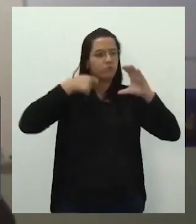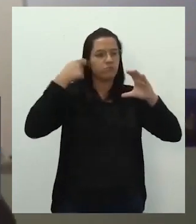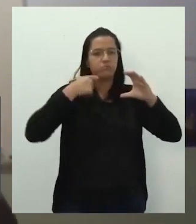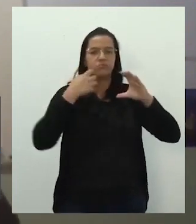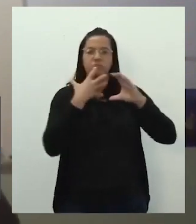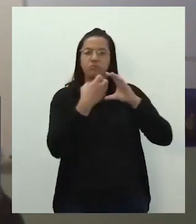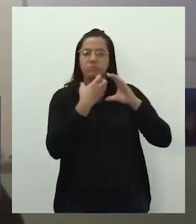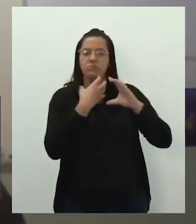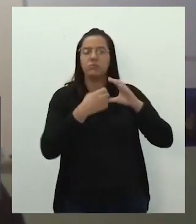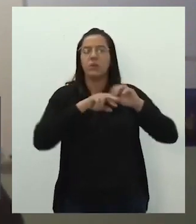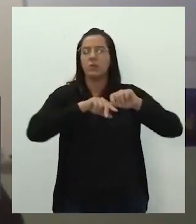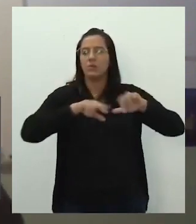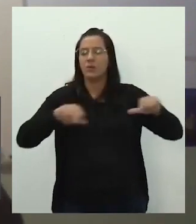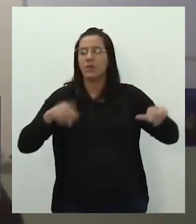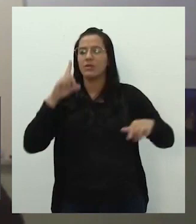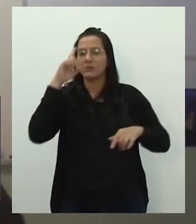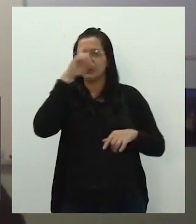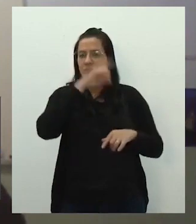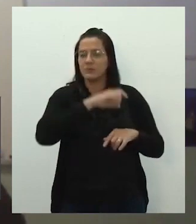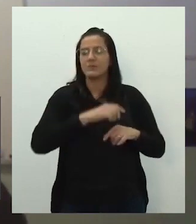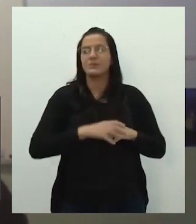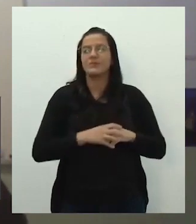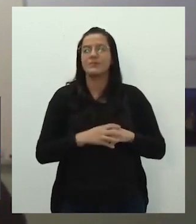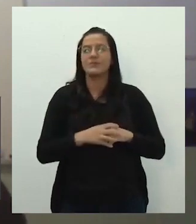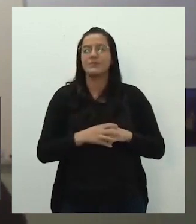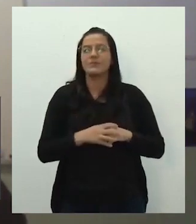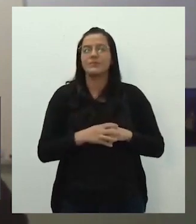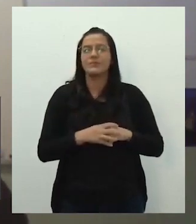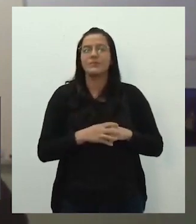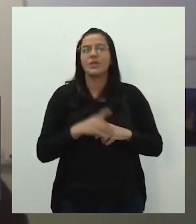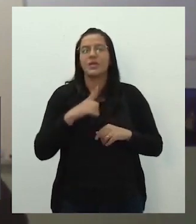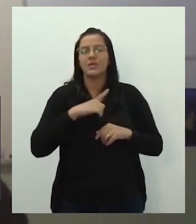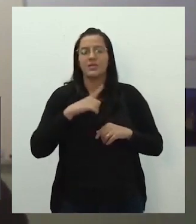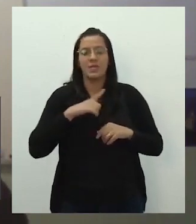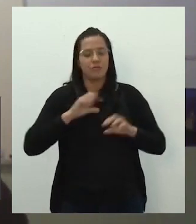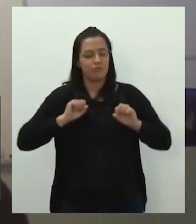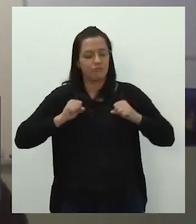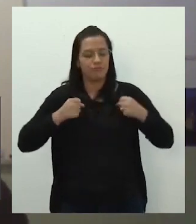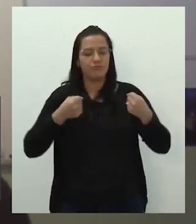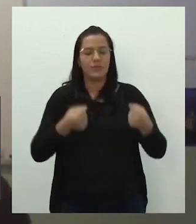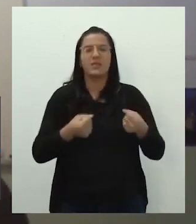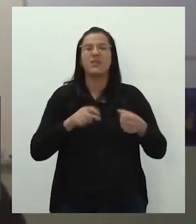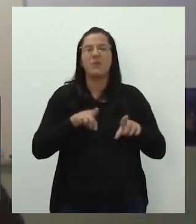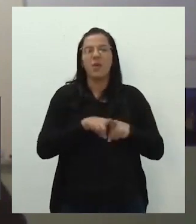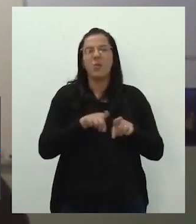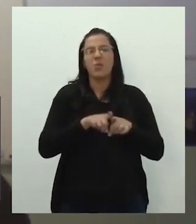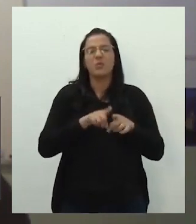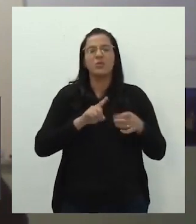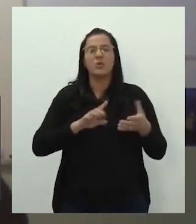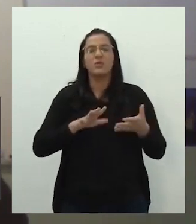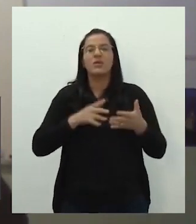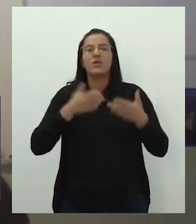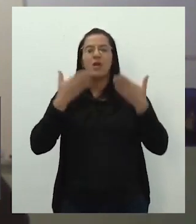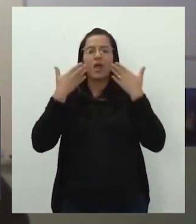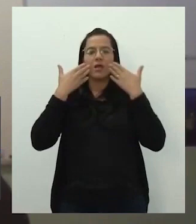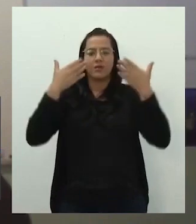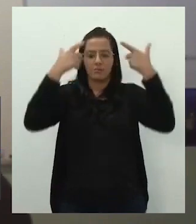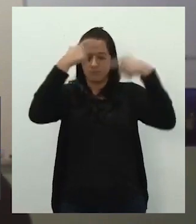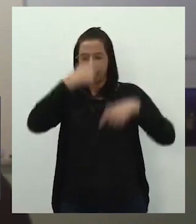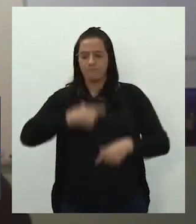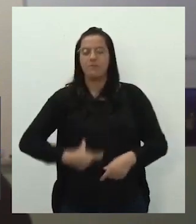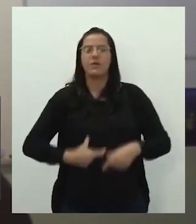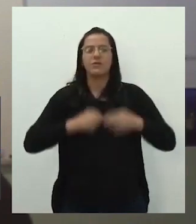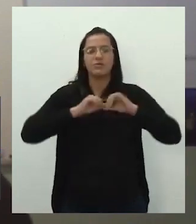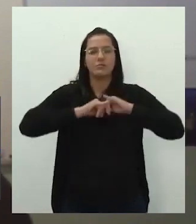os desafios para vencer aí os direitos autorais, conseguir atividades livres.